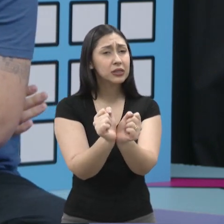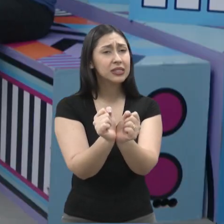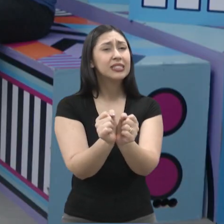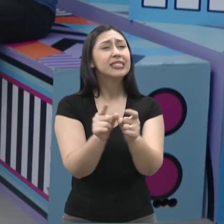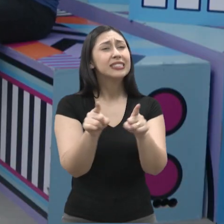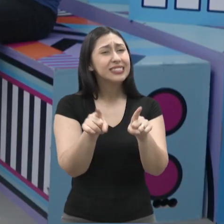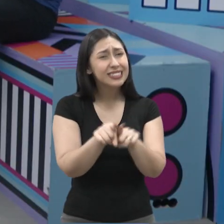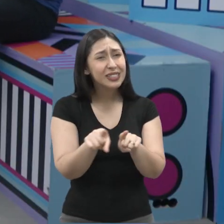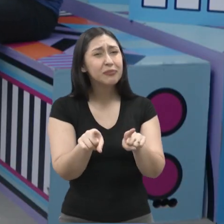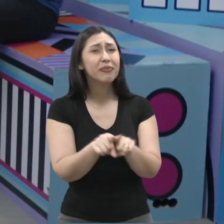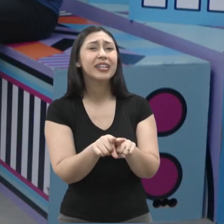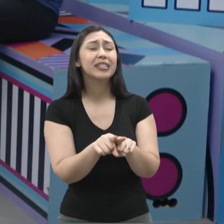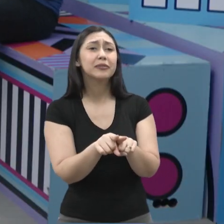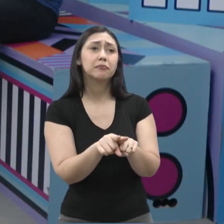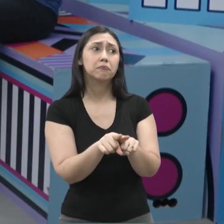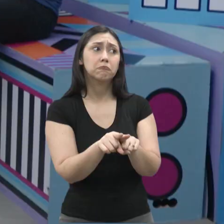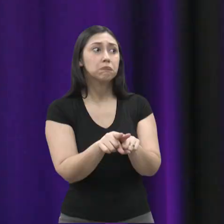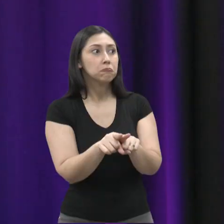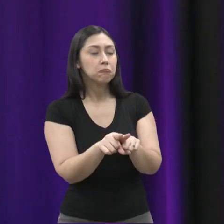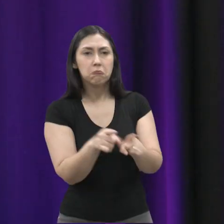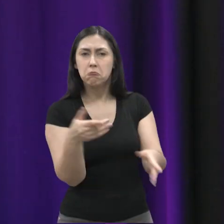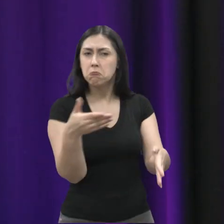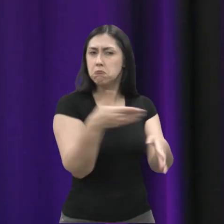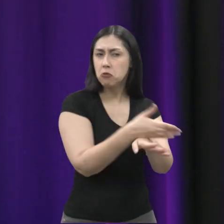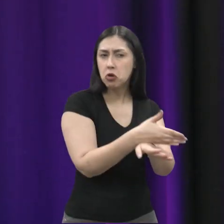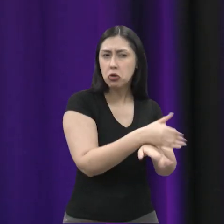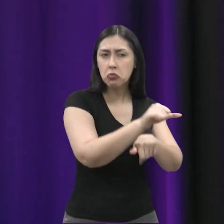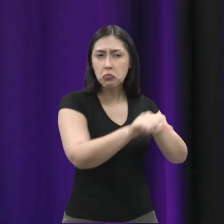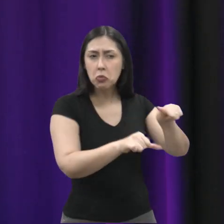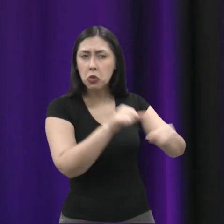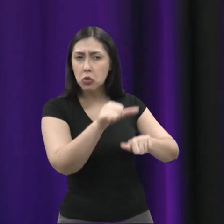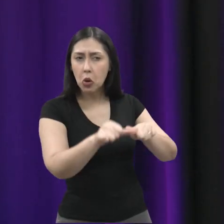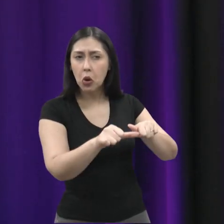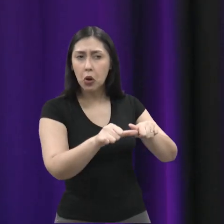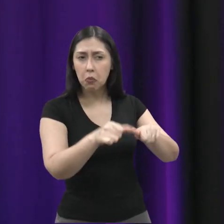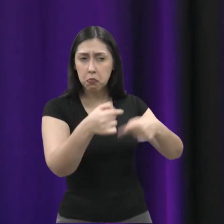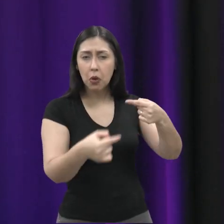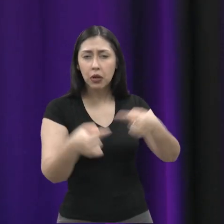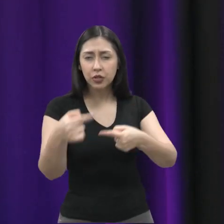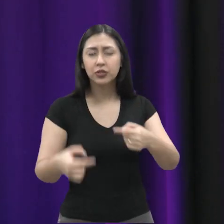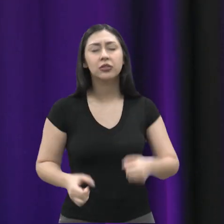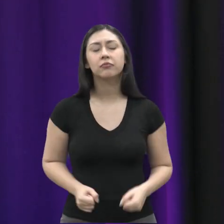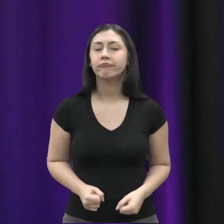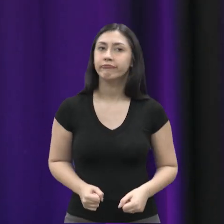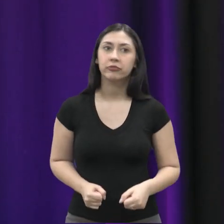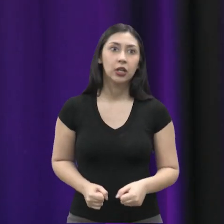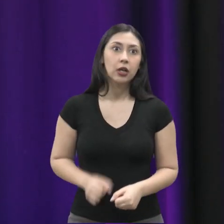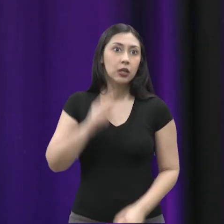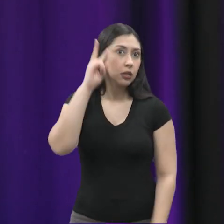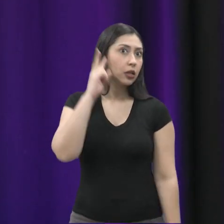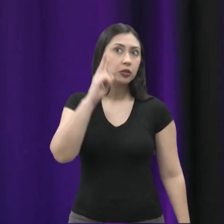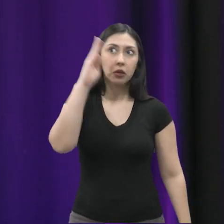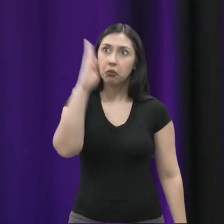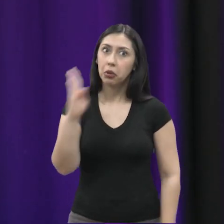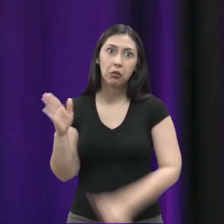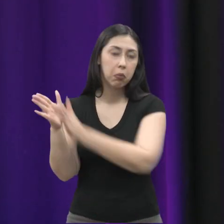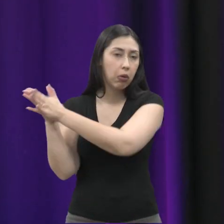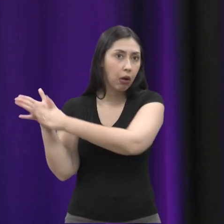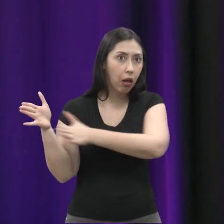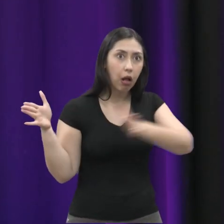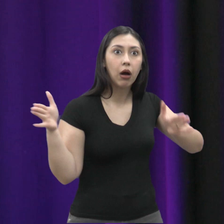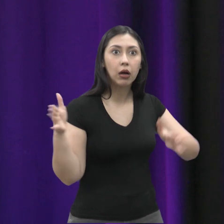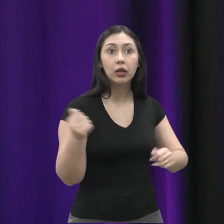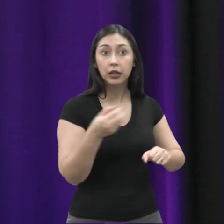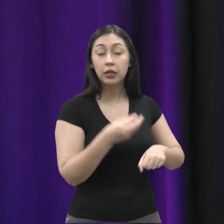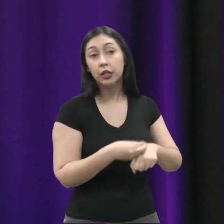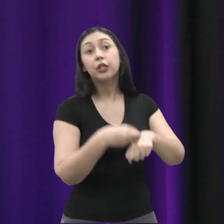Em qualquer momento da história do Brasil, né? Eu indico a obra do sociólogo Gessé de Souza, né? Ele tem um livro como A Escravidão